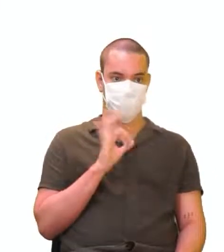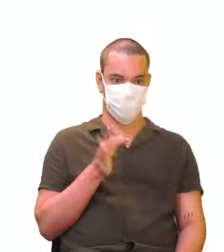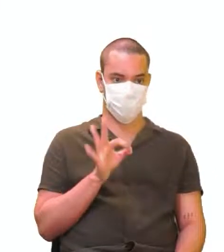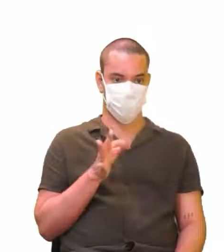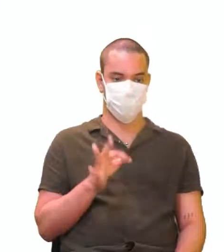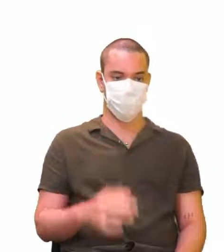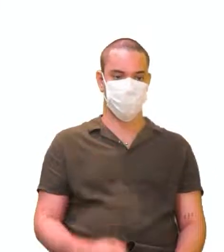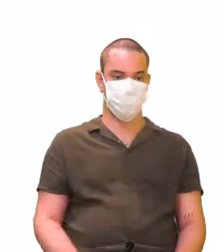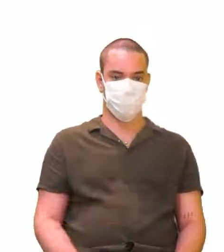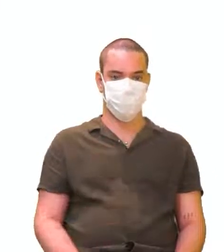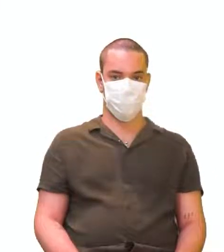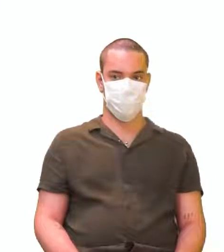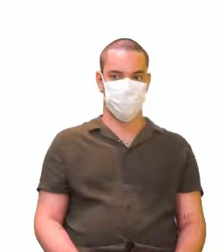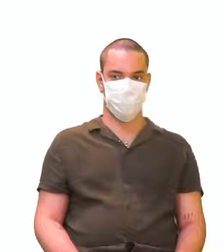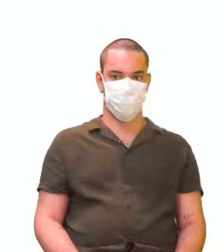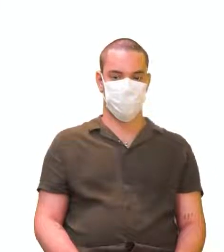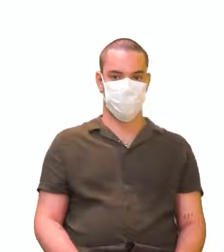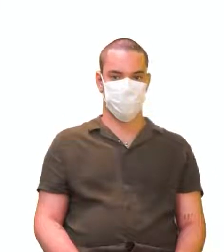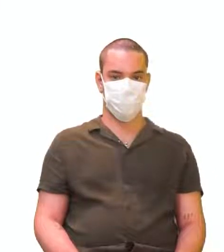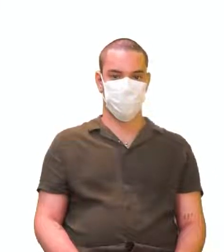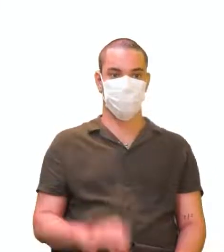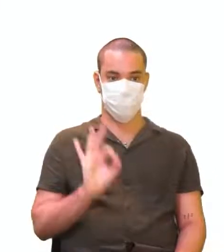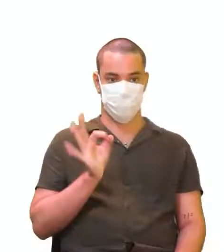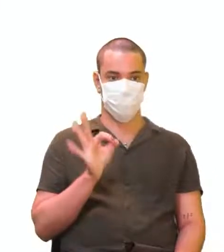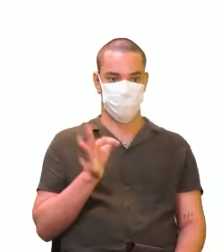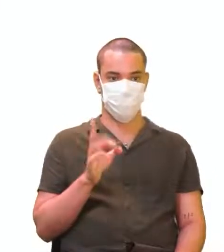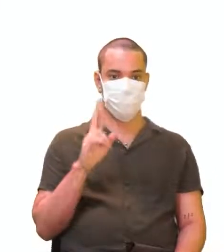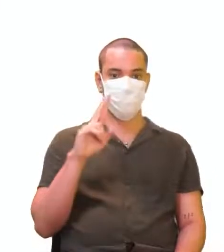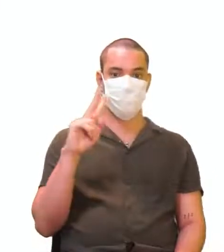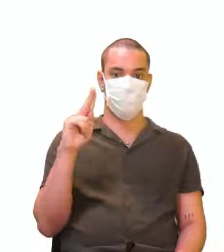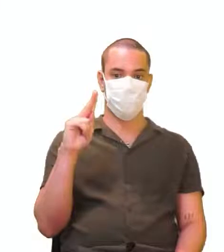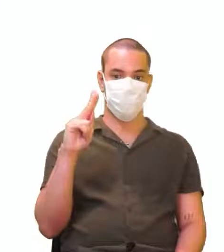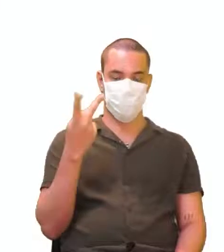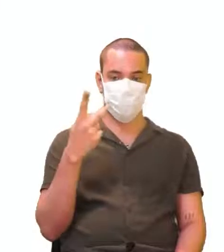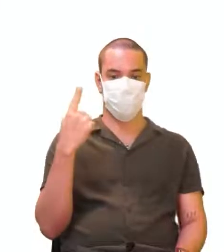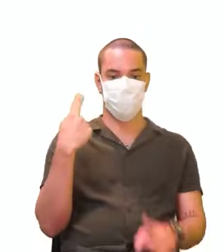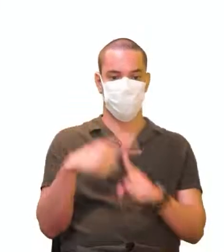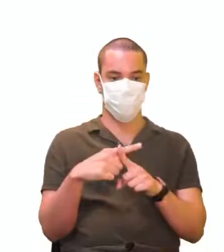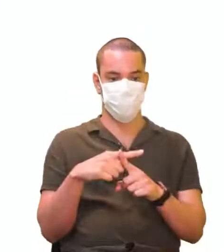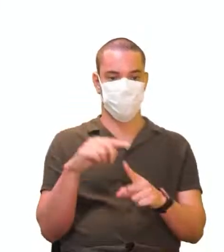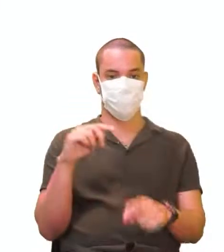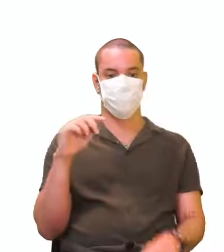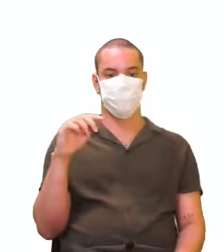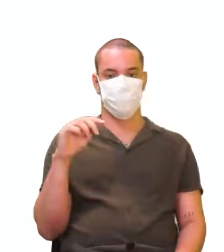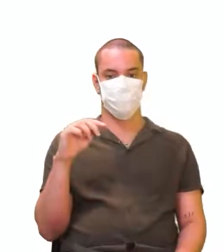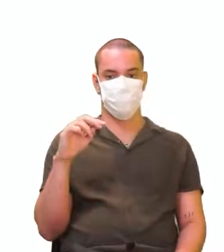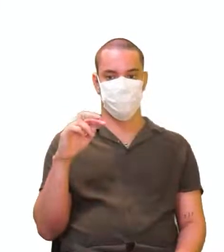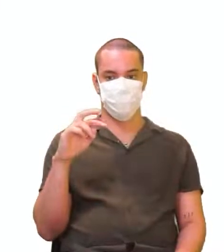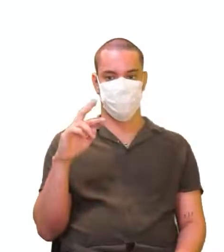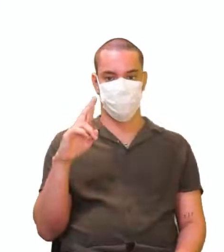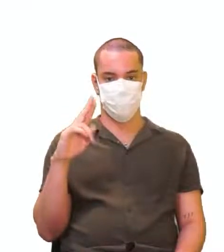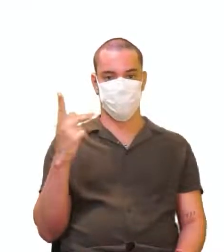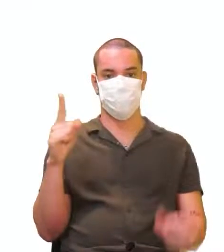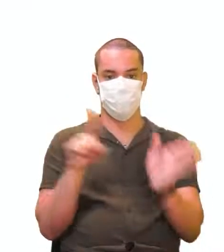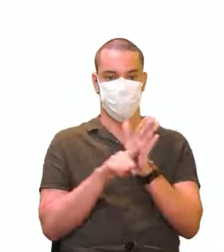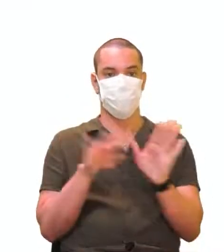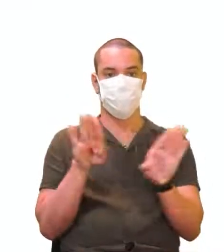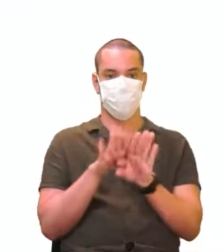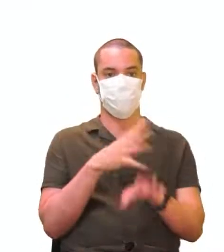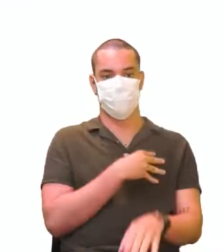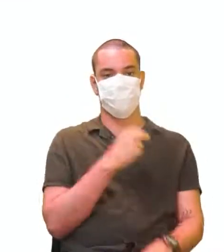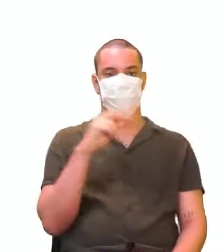aí, tá? Então vai ficar RH positivo, RH negativo para a mãe e o filhinho RH positivo também.